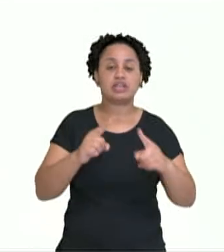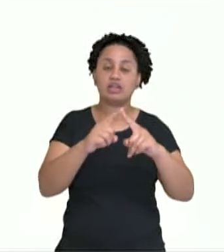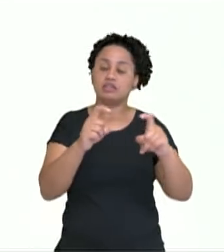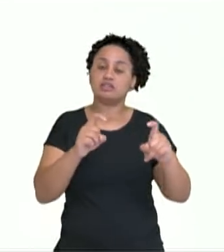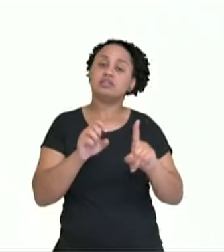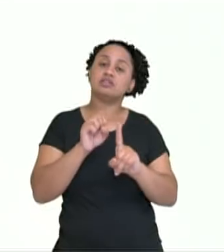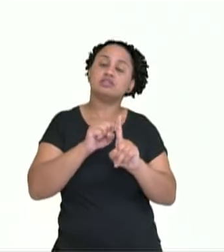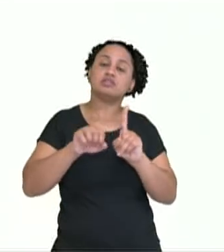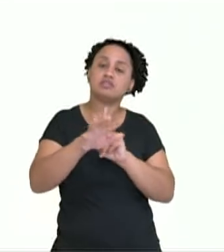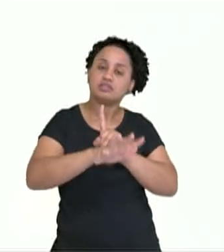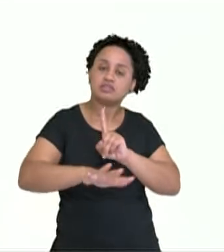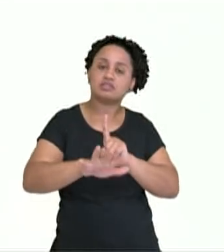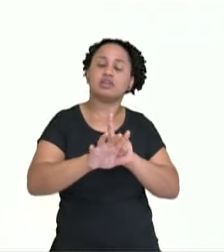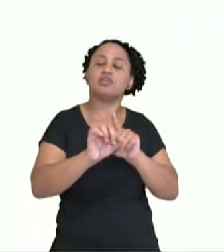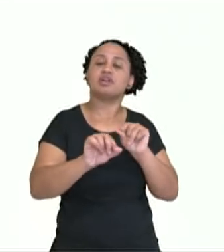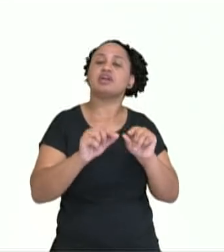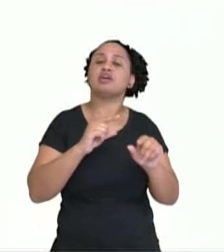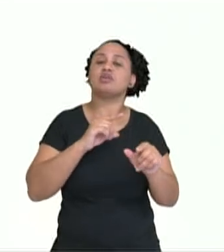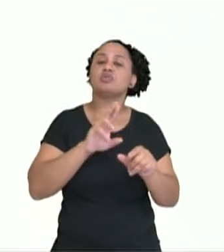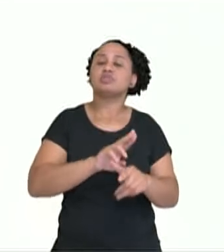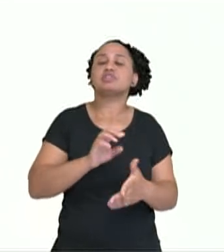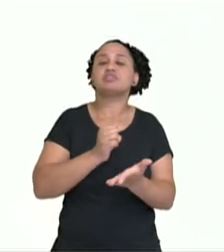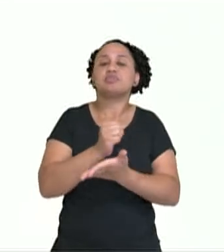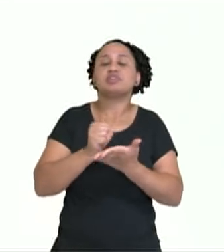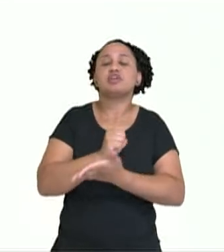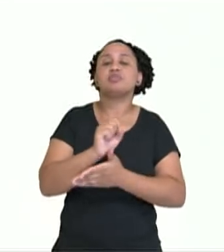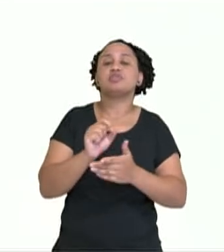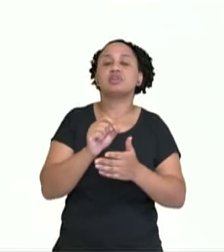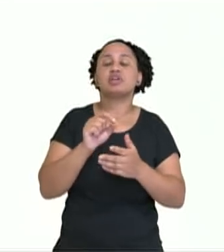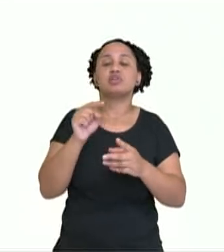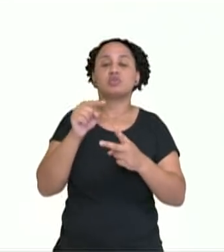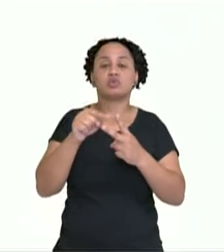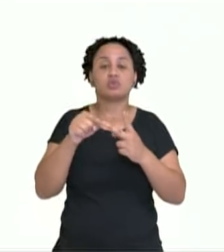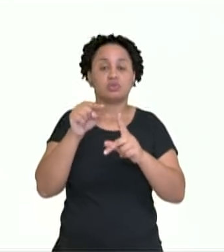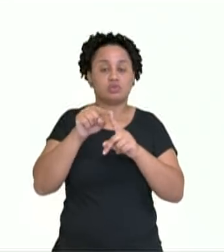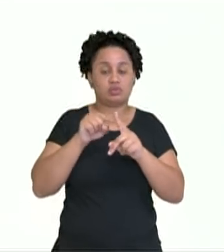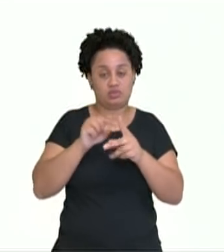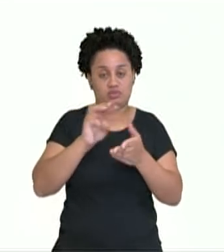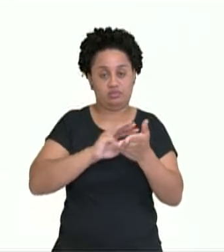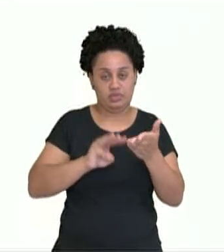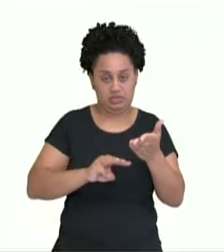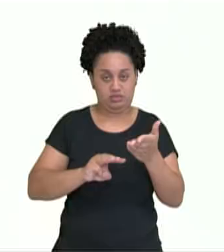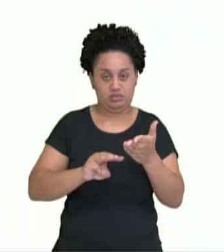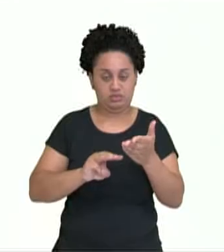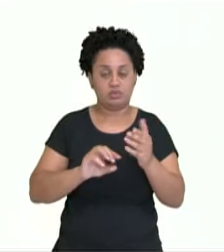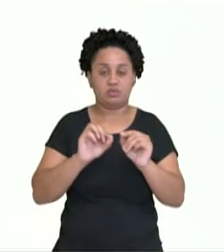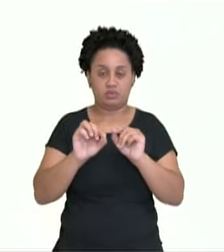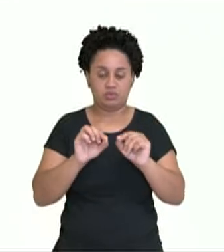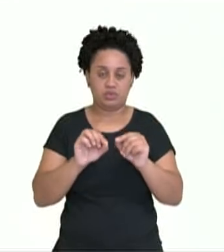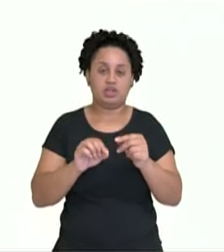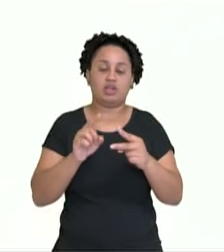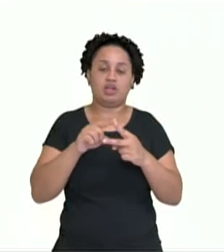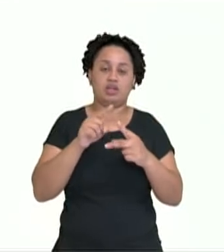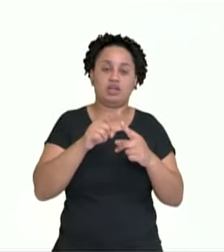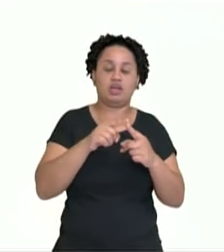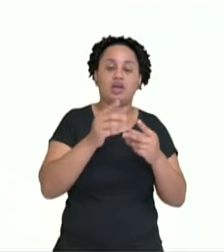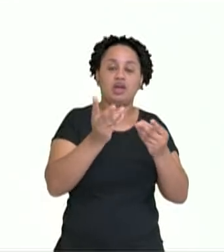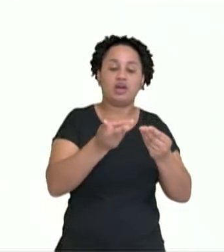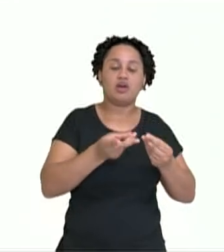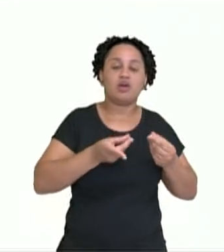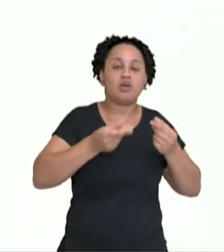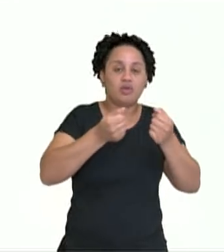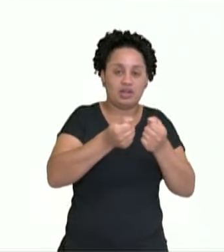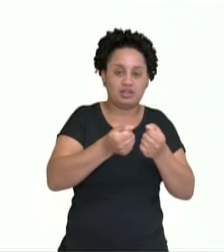sociais utilizam basicamente dois tipos de métodos, que são chamados de qualitativos